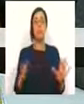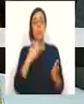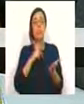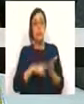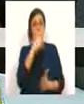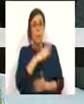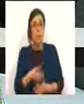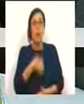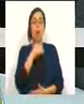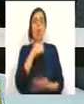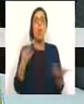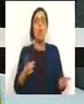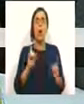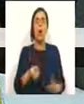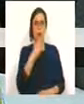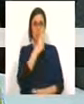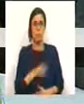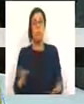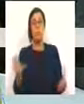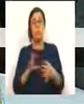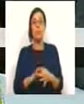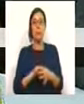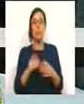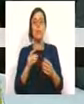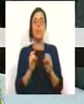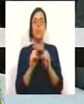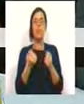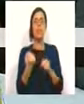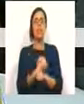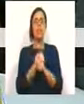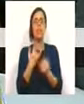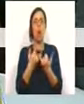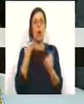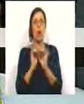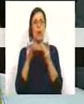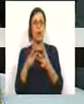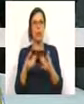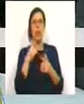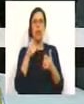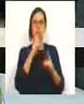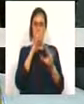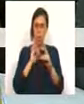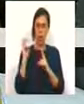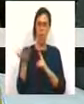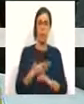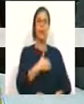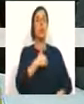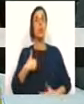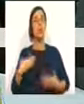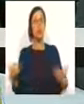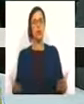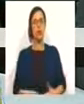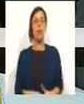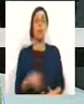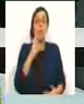práticos como é que vai ser implementado tem a ver com a digitalização do serviço o tao bom ambiente saudável é